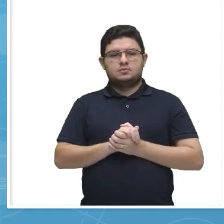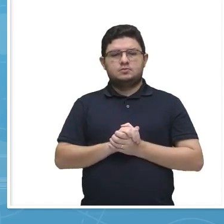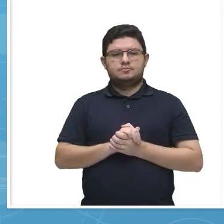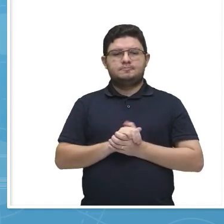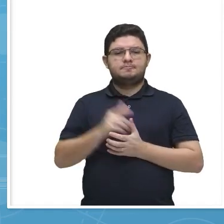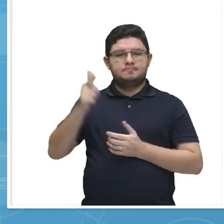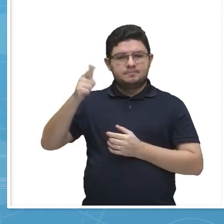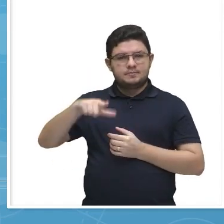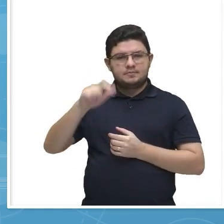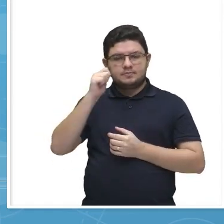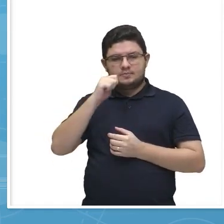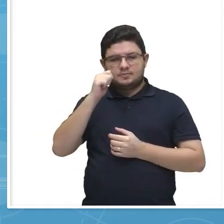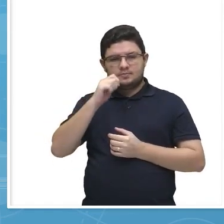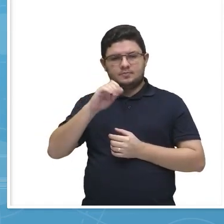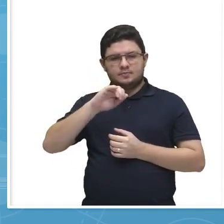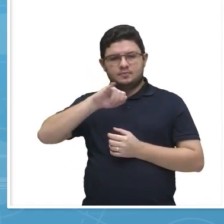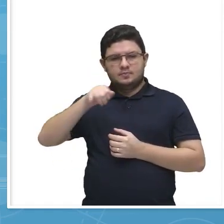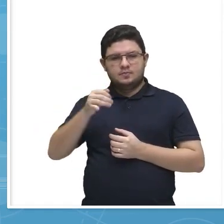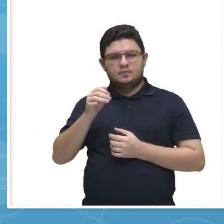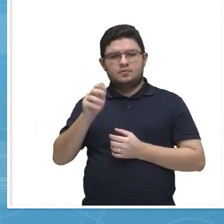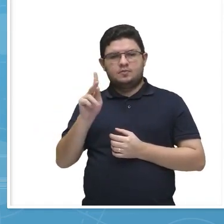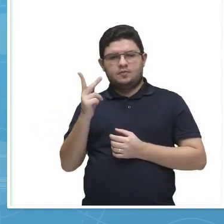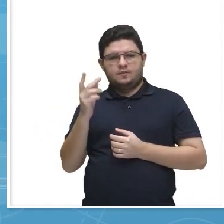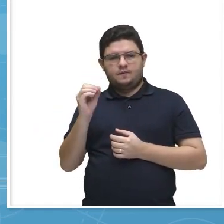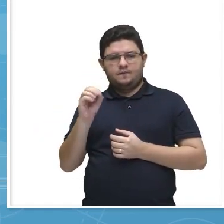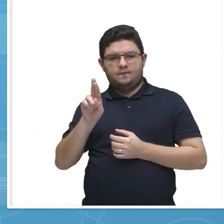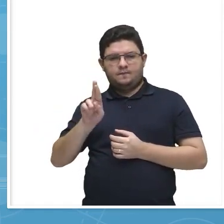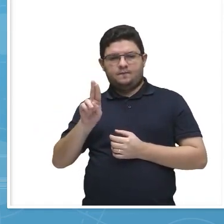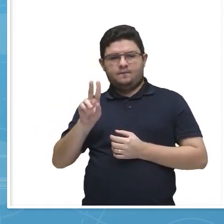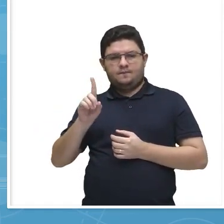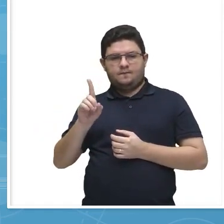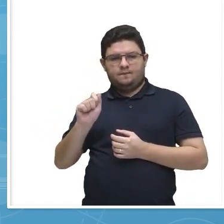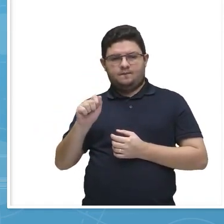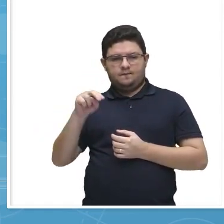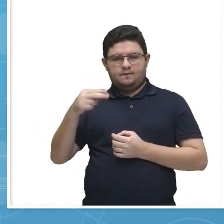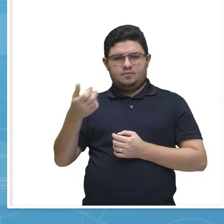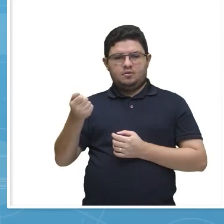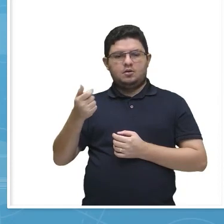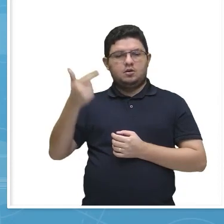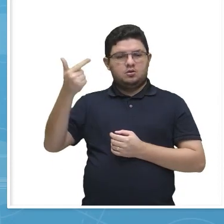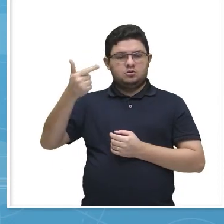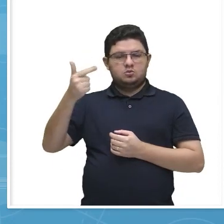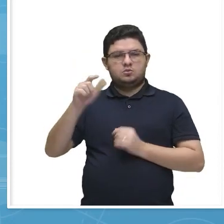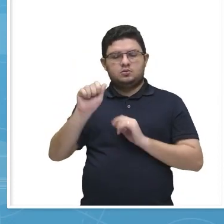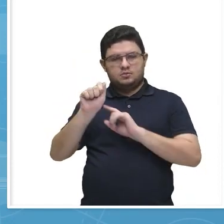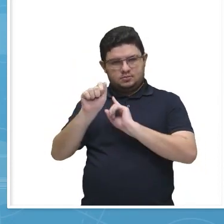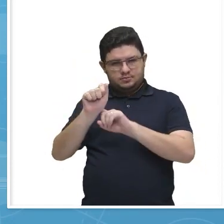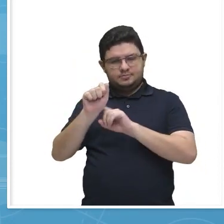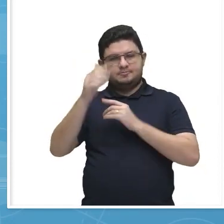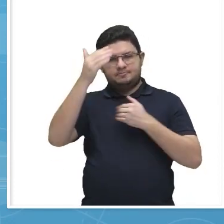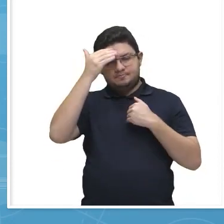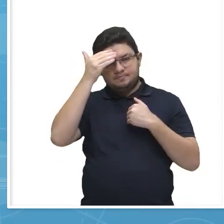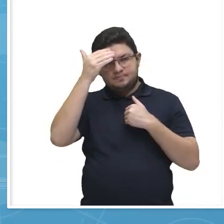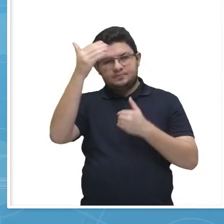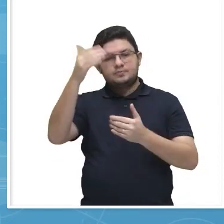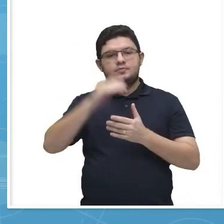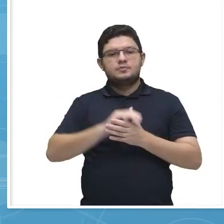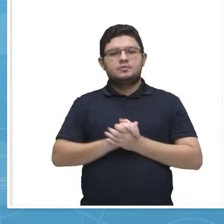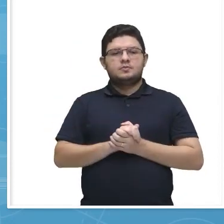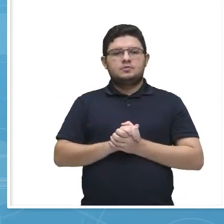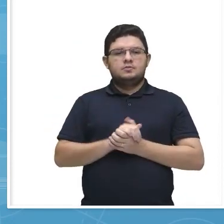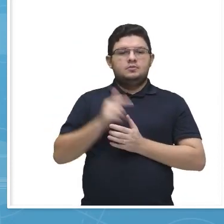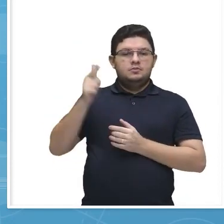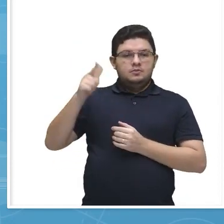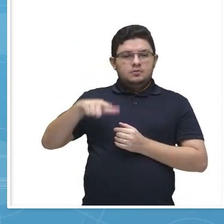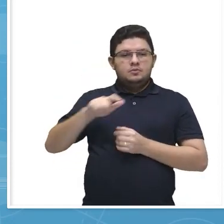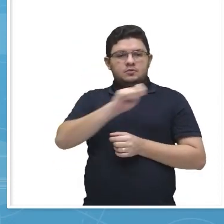questão 2, letra A. Obrigado, Jordana. Então, as nossas questões interagindo com a gente. Tem mais